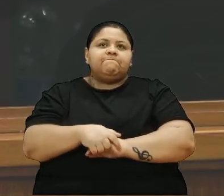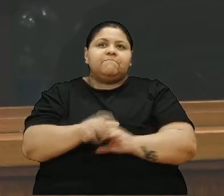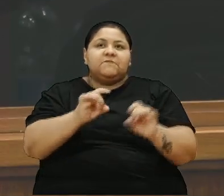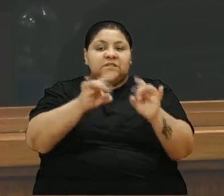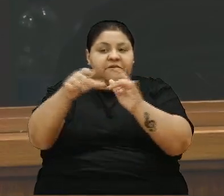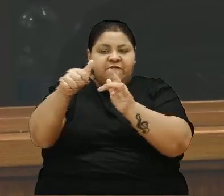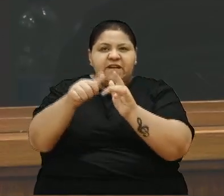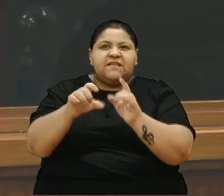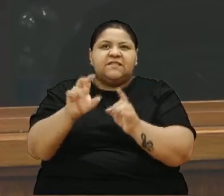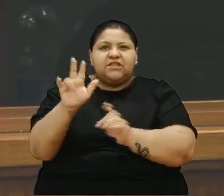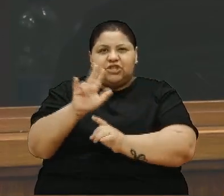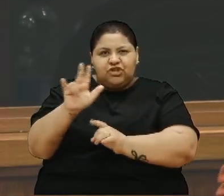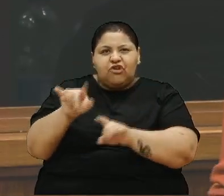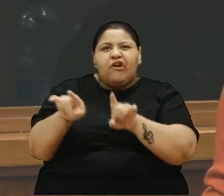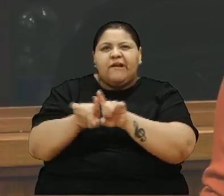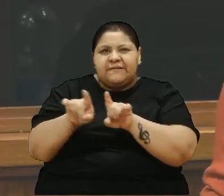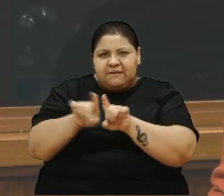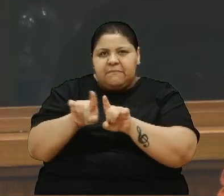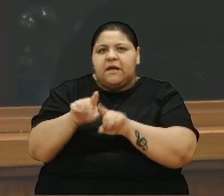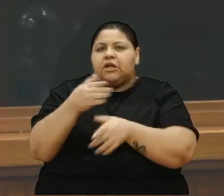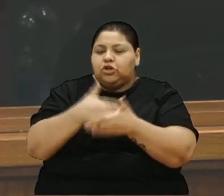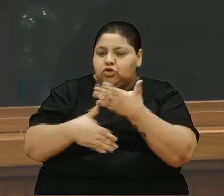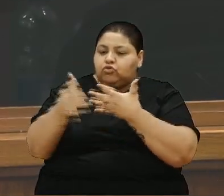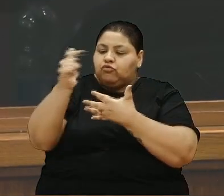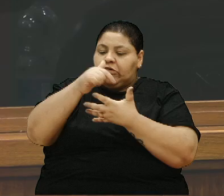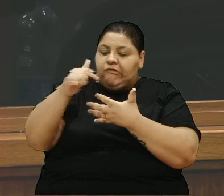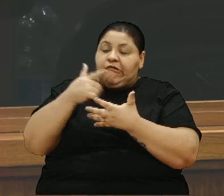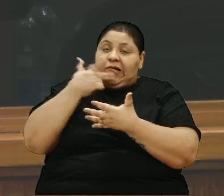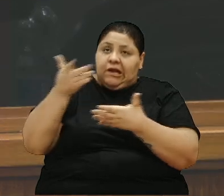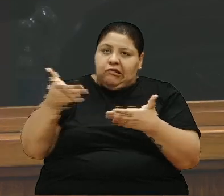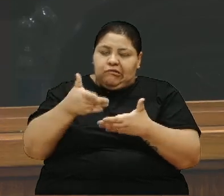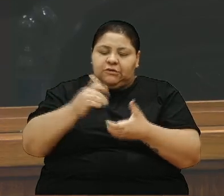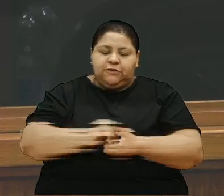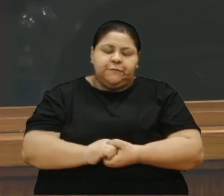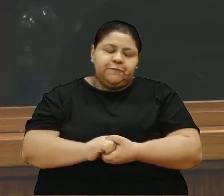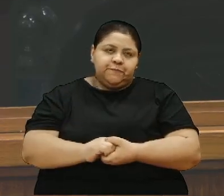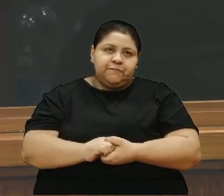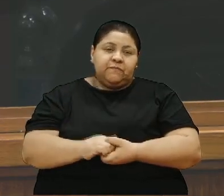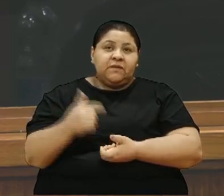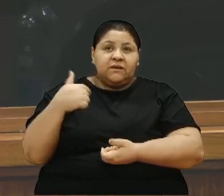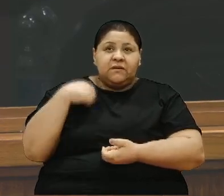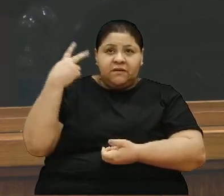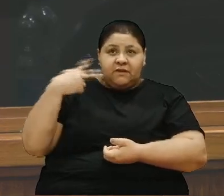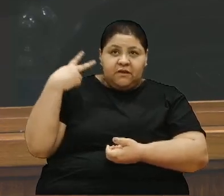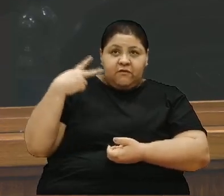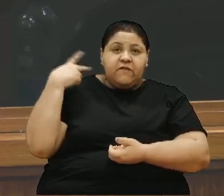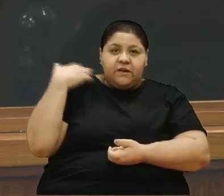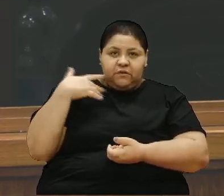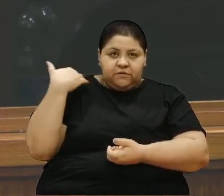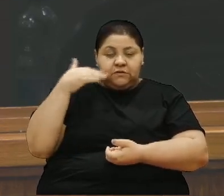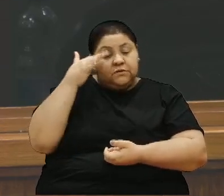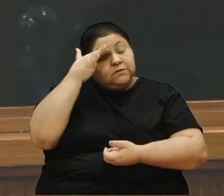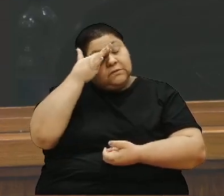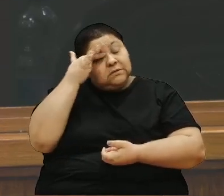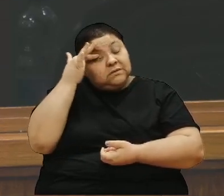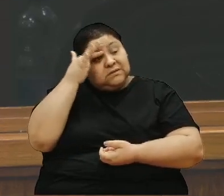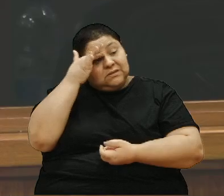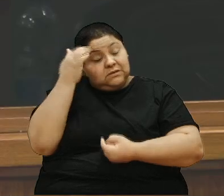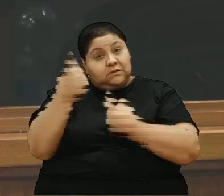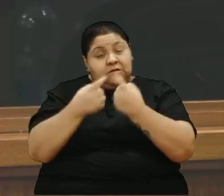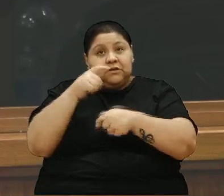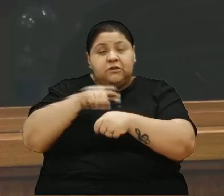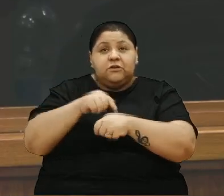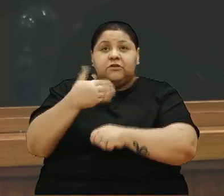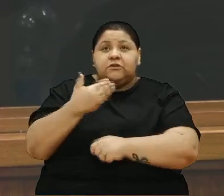de drogas, enfim, toda essa questão que foi colocada aqui. Eu e a vereadora Andressa, há algum tempo, fizemos